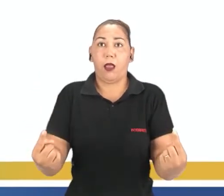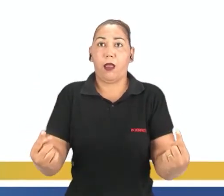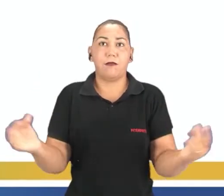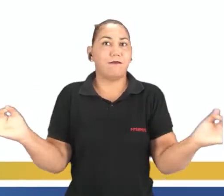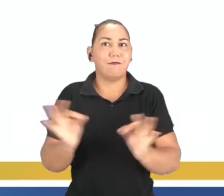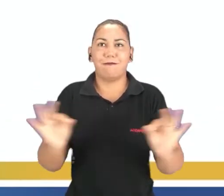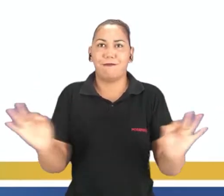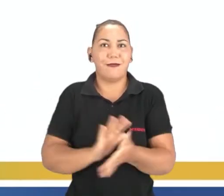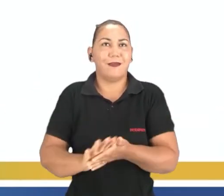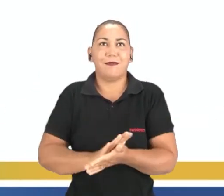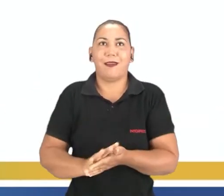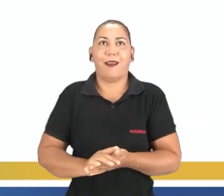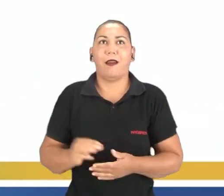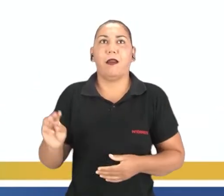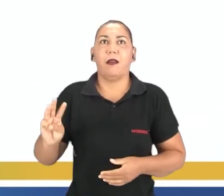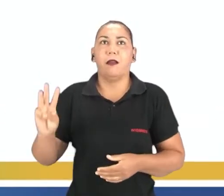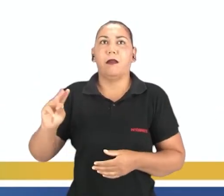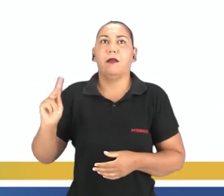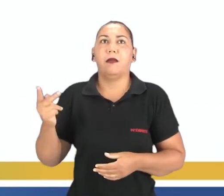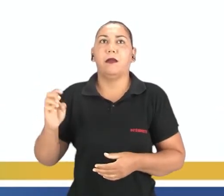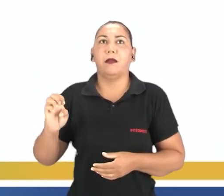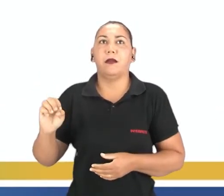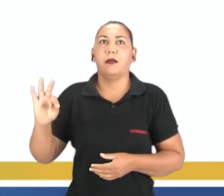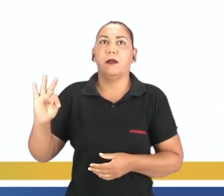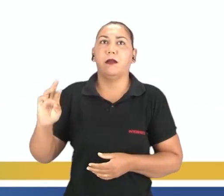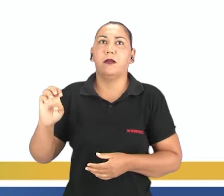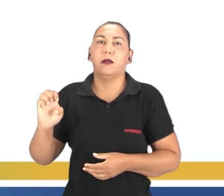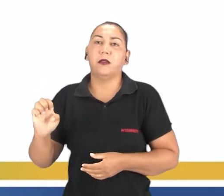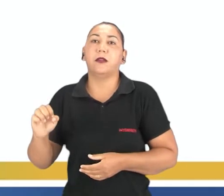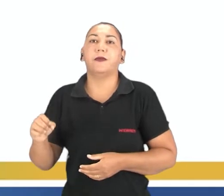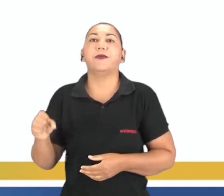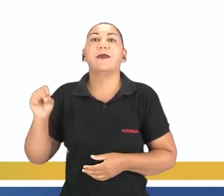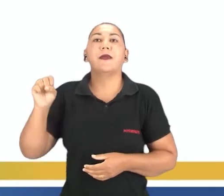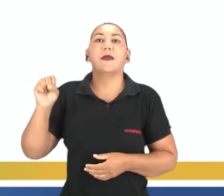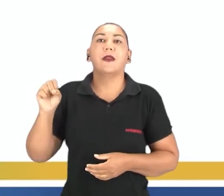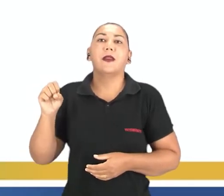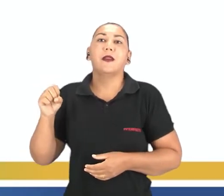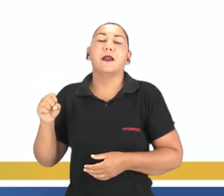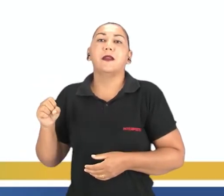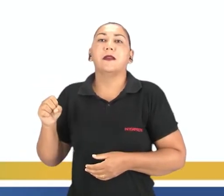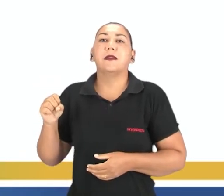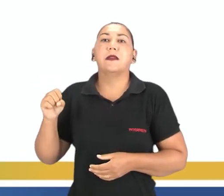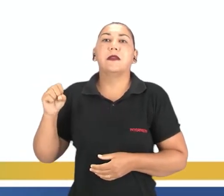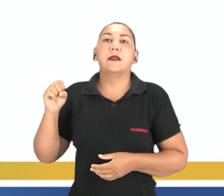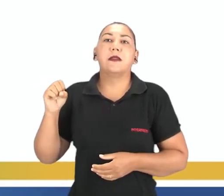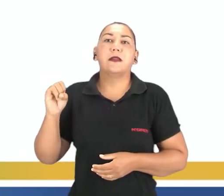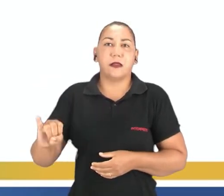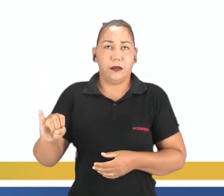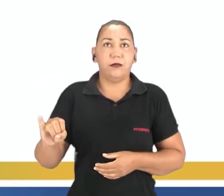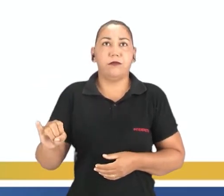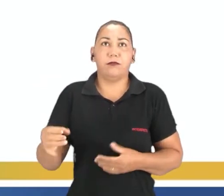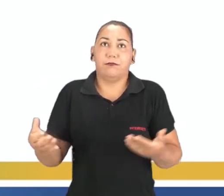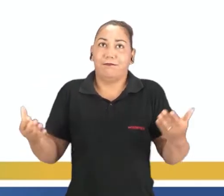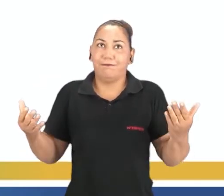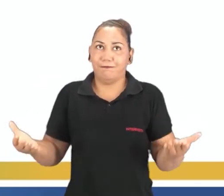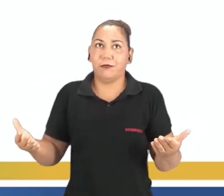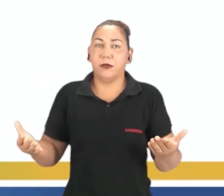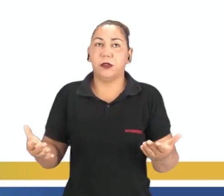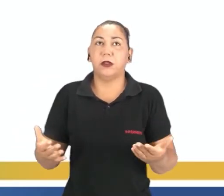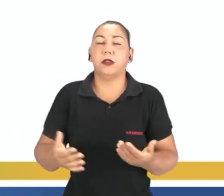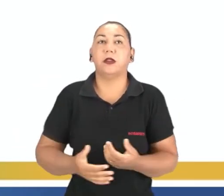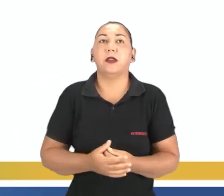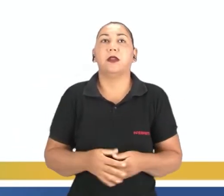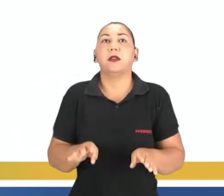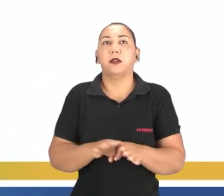Whether significa se, ele é bem formal. Não sei se vocês lembram lá do if, que nós já falamos, né? Que o if também significa